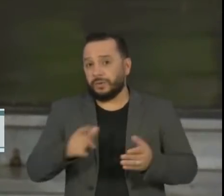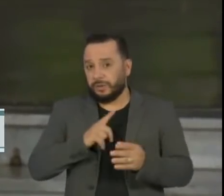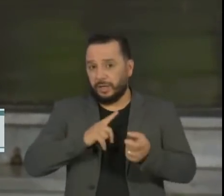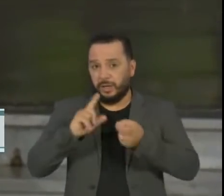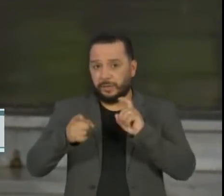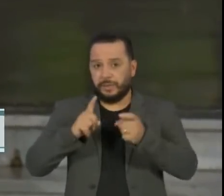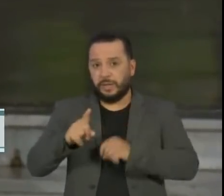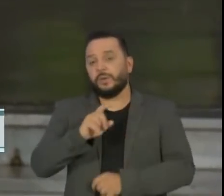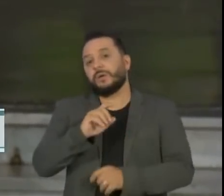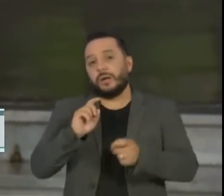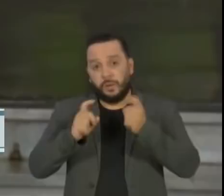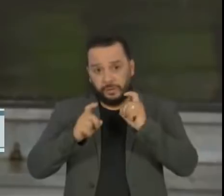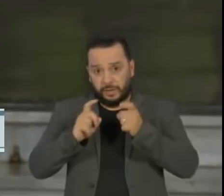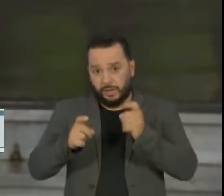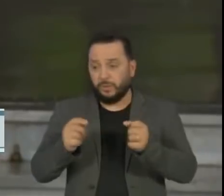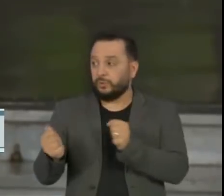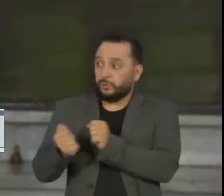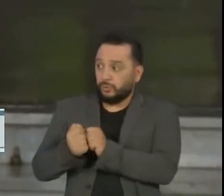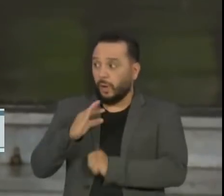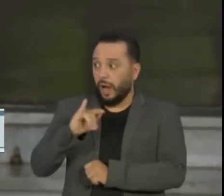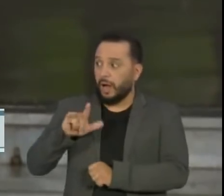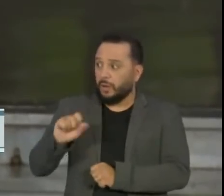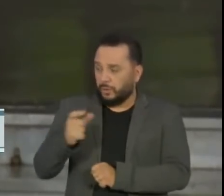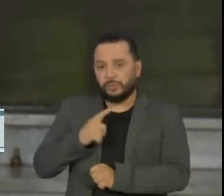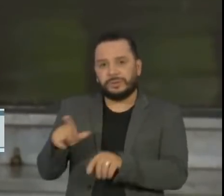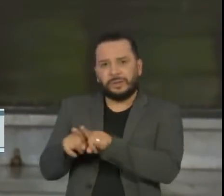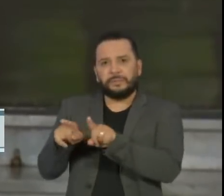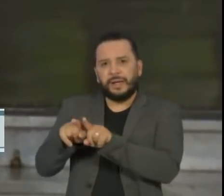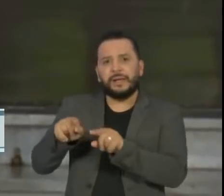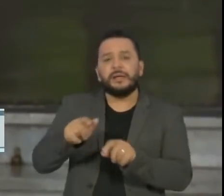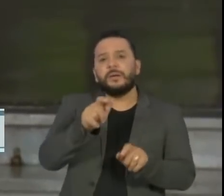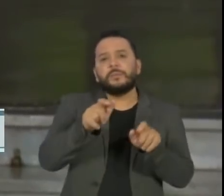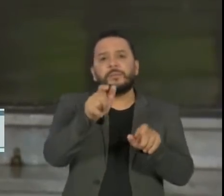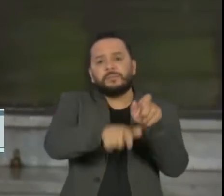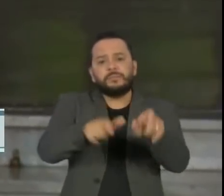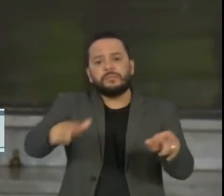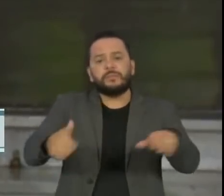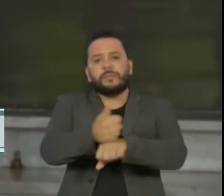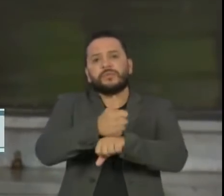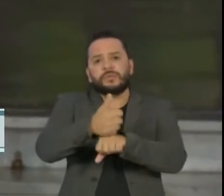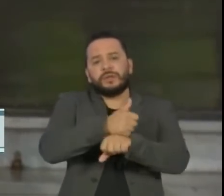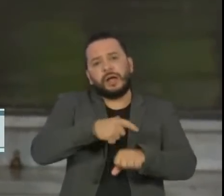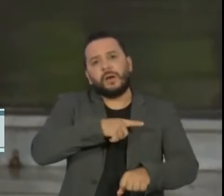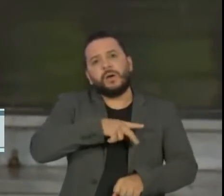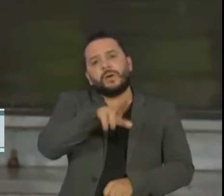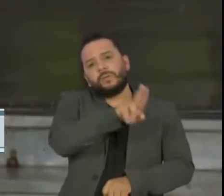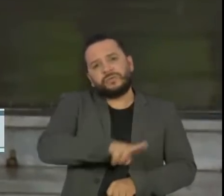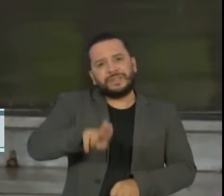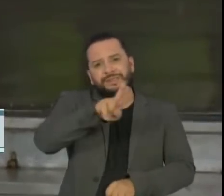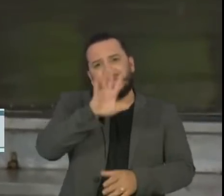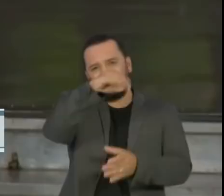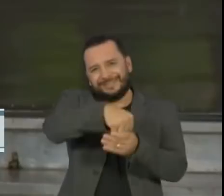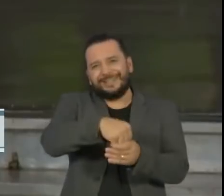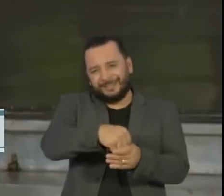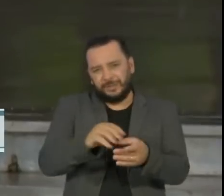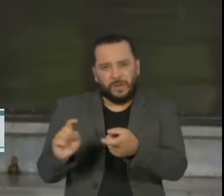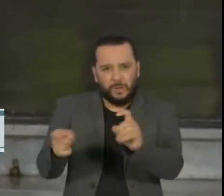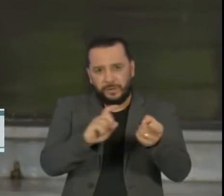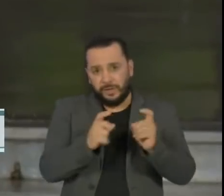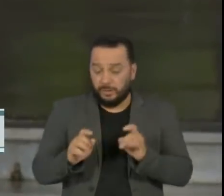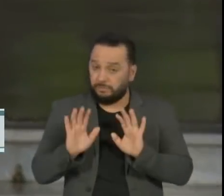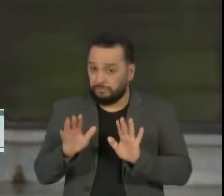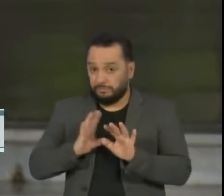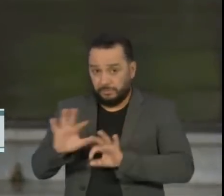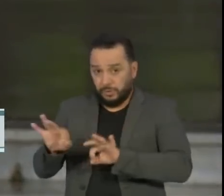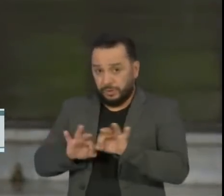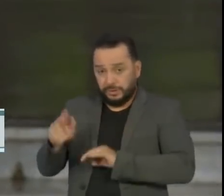com muitos deles para debater dados e evidências. Então, a gente está honrando aqui 3 compromissos, né? O primeiro, lembrar que o Plano São